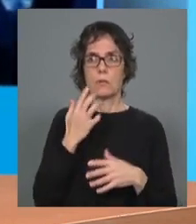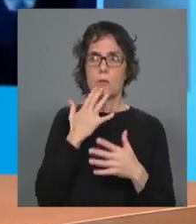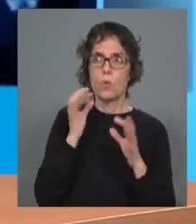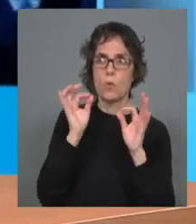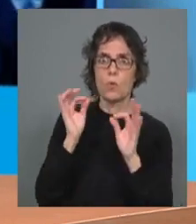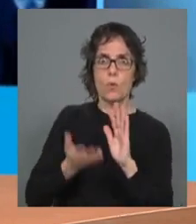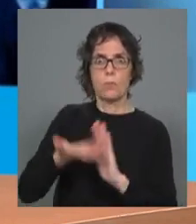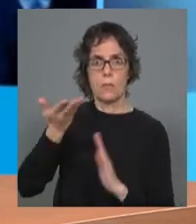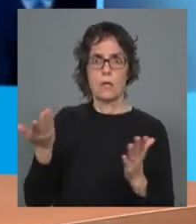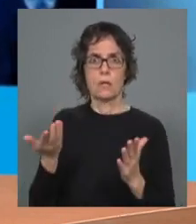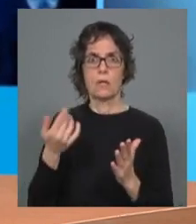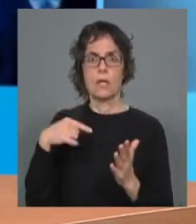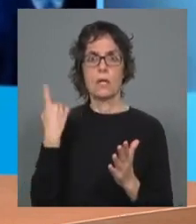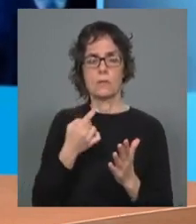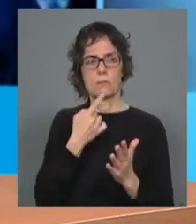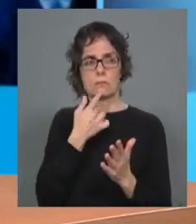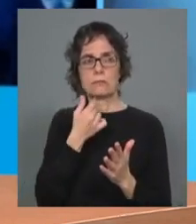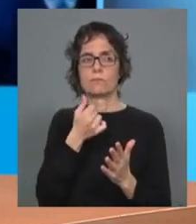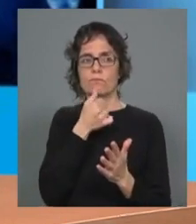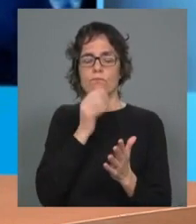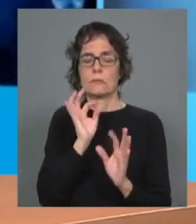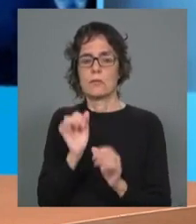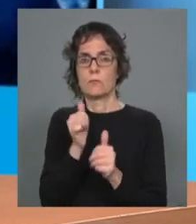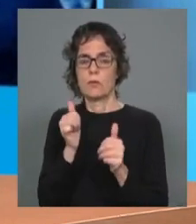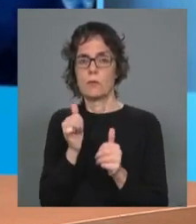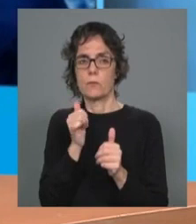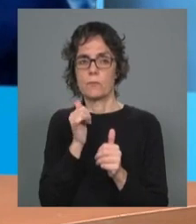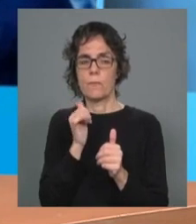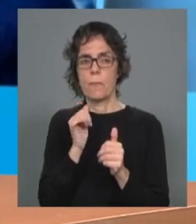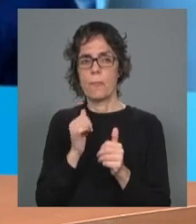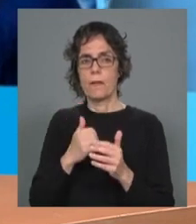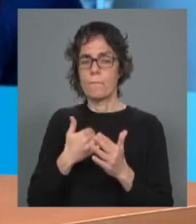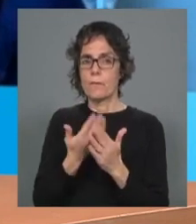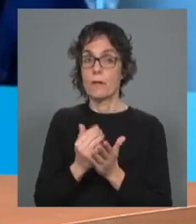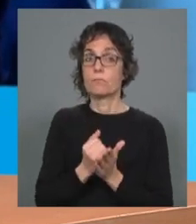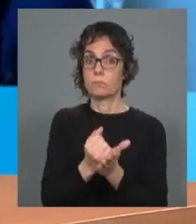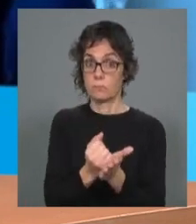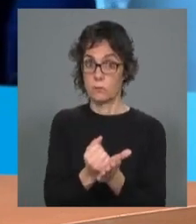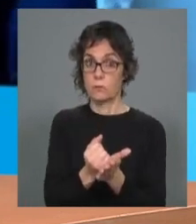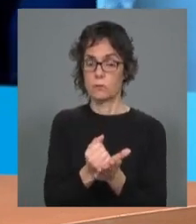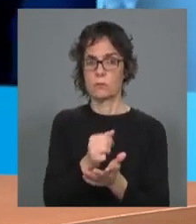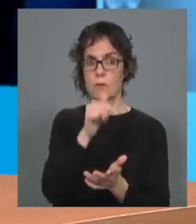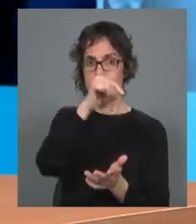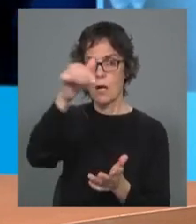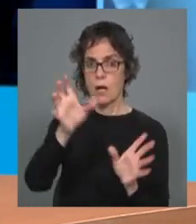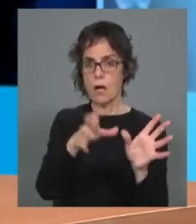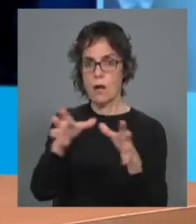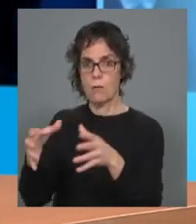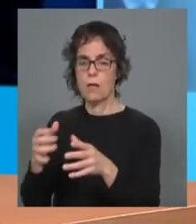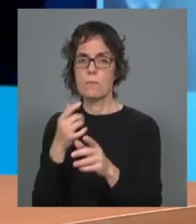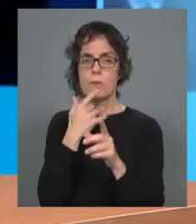altura, fizemos uma análise da situação e entendemos que as comunidades precisavam de ter algum apoio, sobretudo na